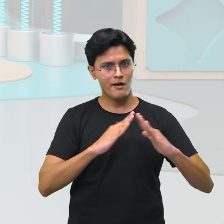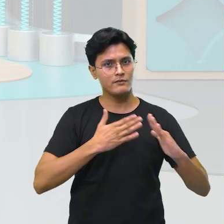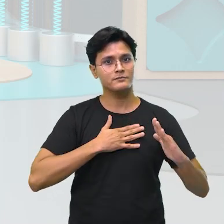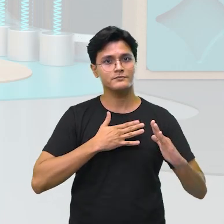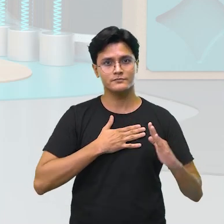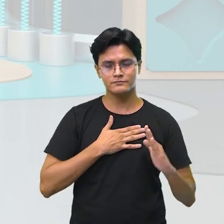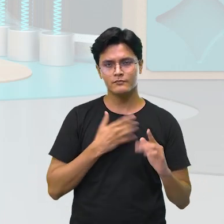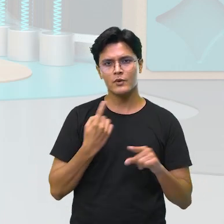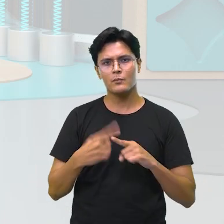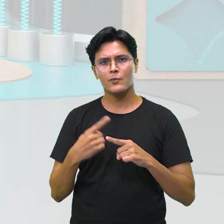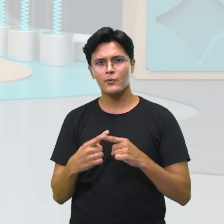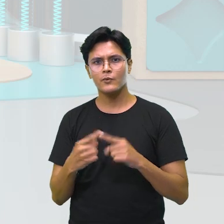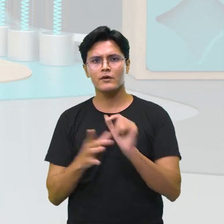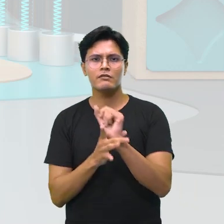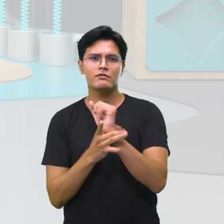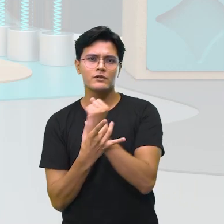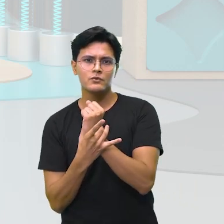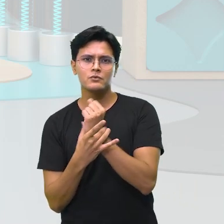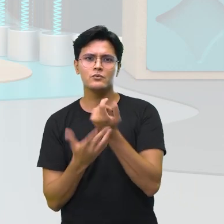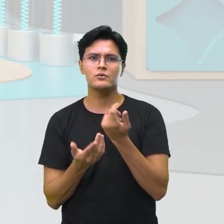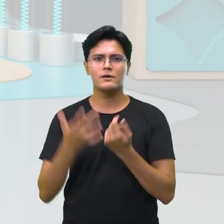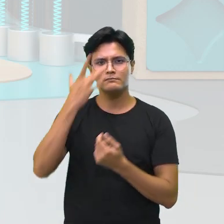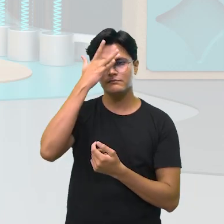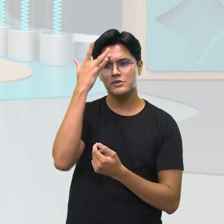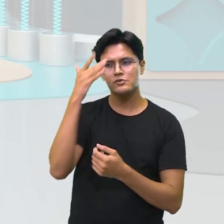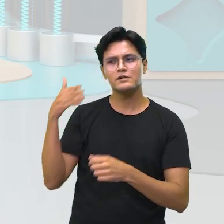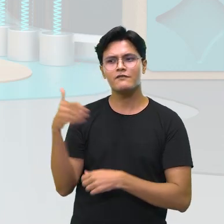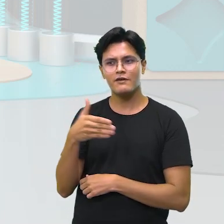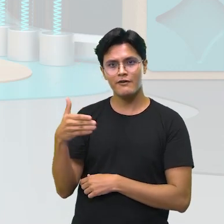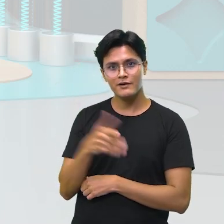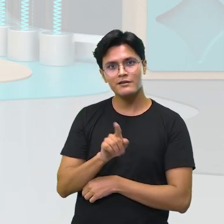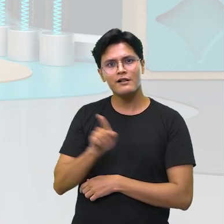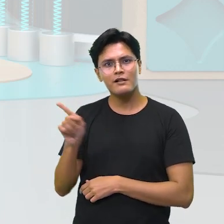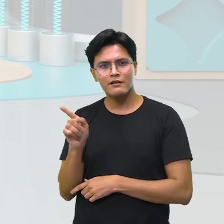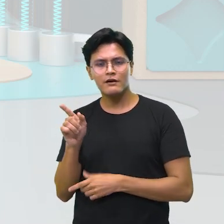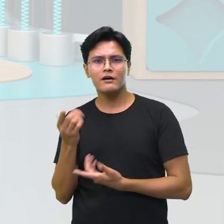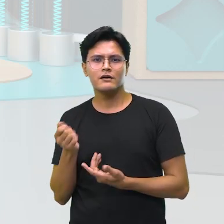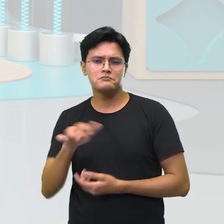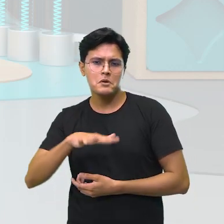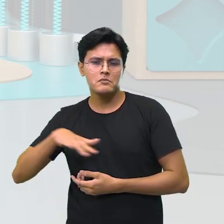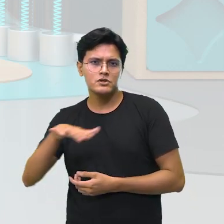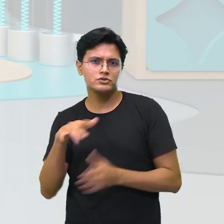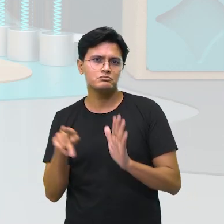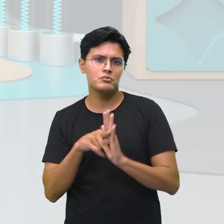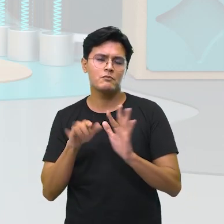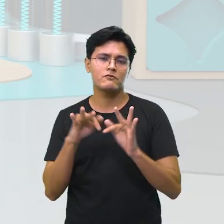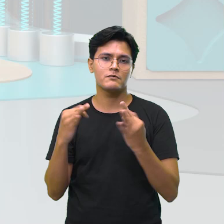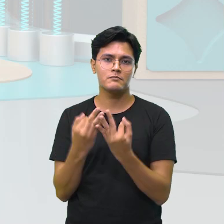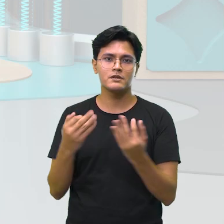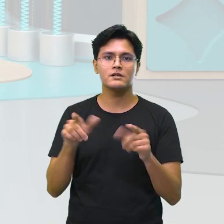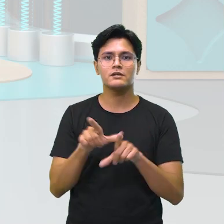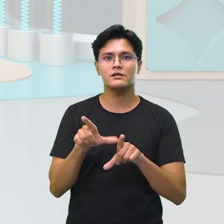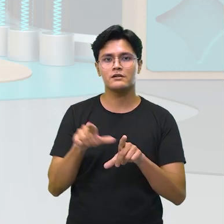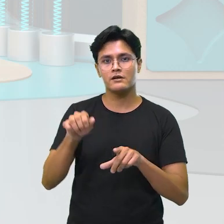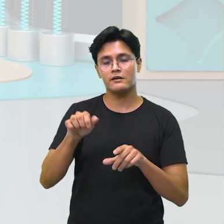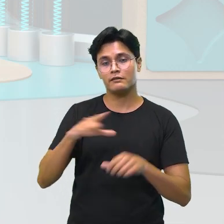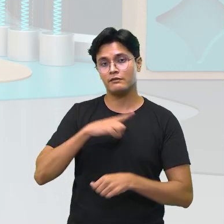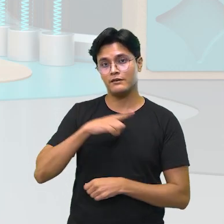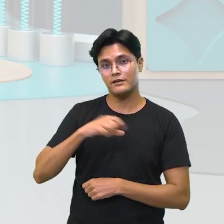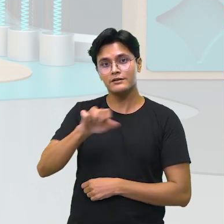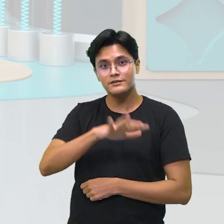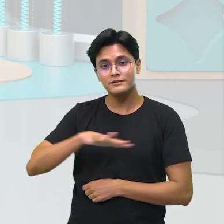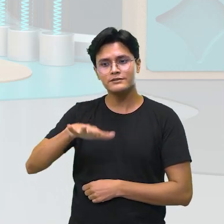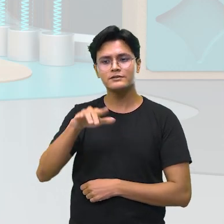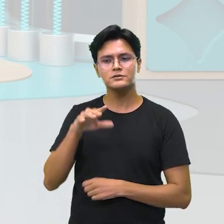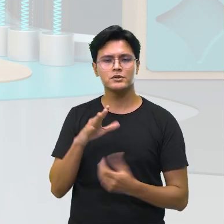pelas pessoas que frequentam ali, por ser familiar, né? E dar esse clima de aconchego e tranquilidade.